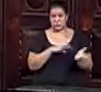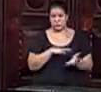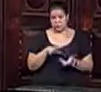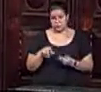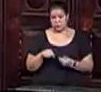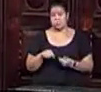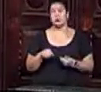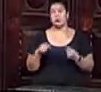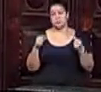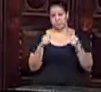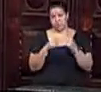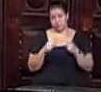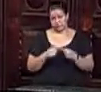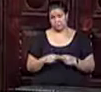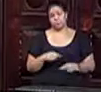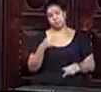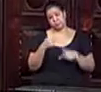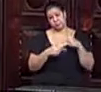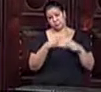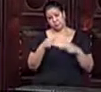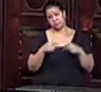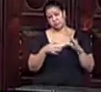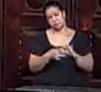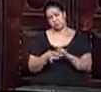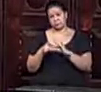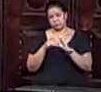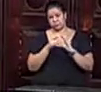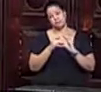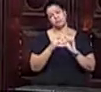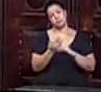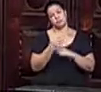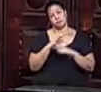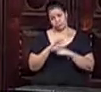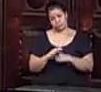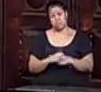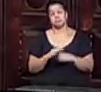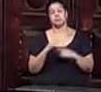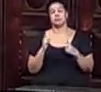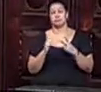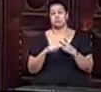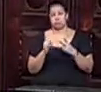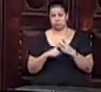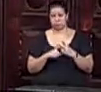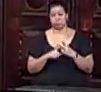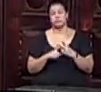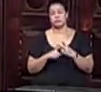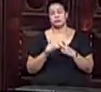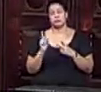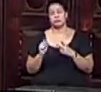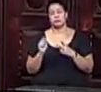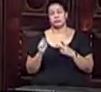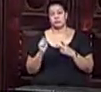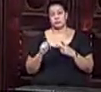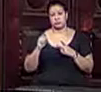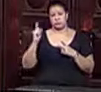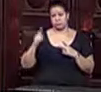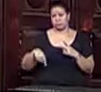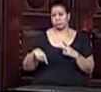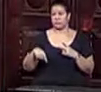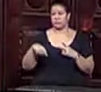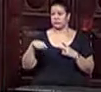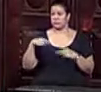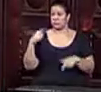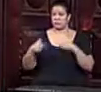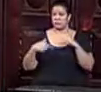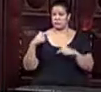um trabalho de muita cooperação e colaboração além disso segundo papel é o trabalho na